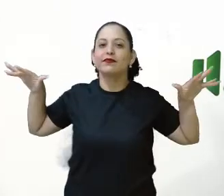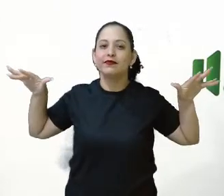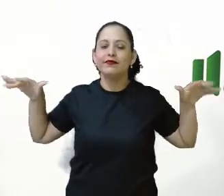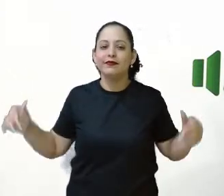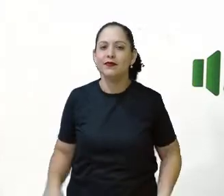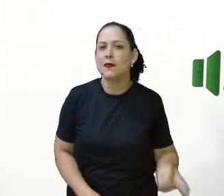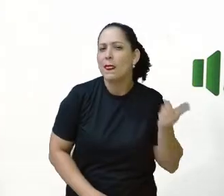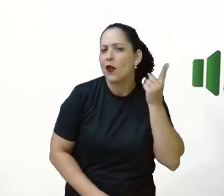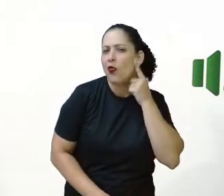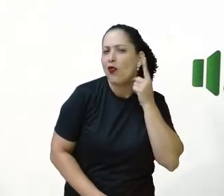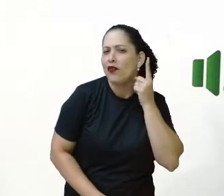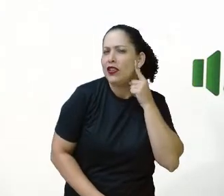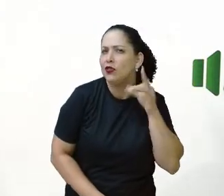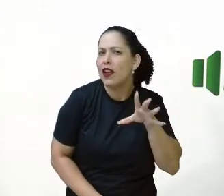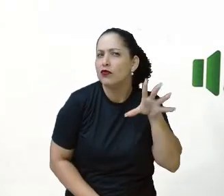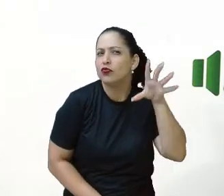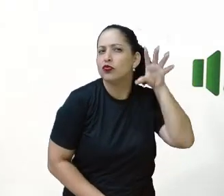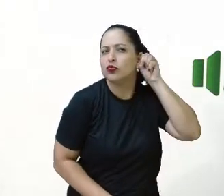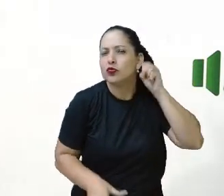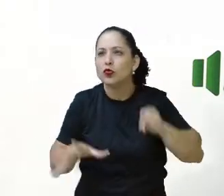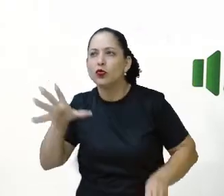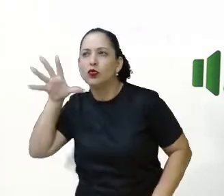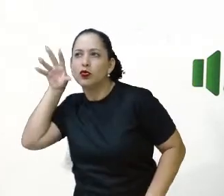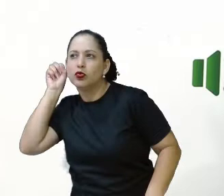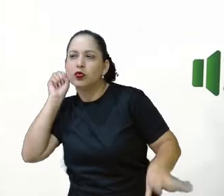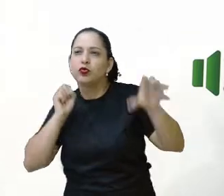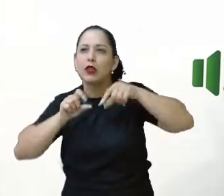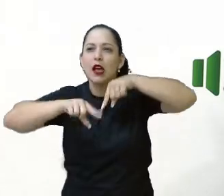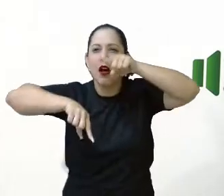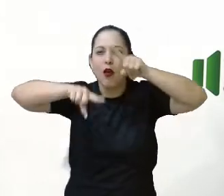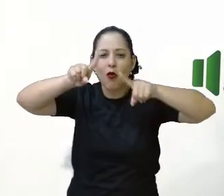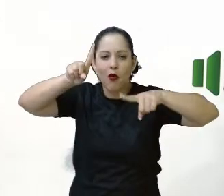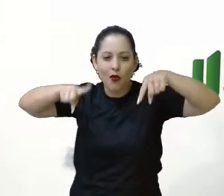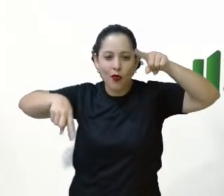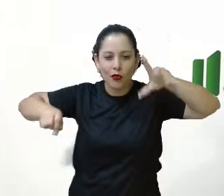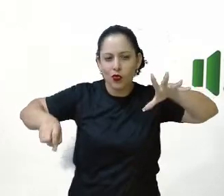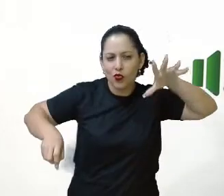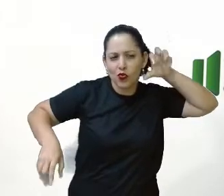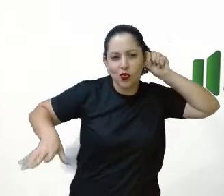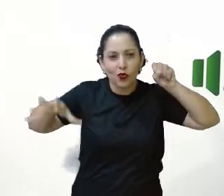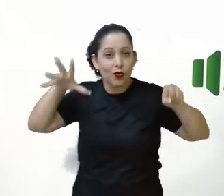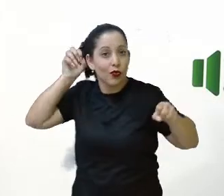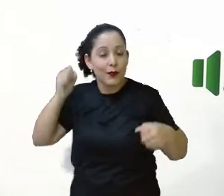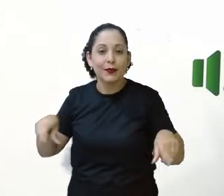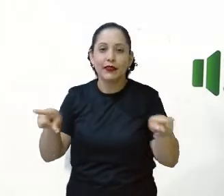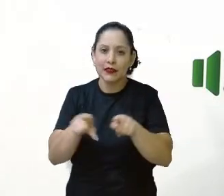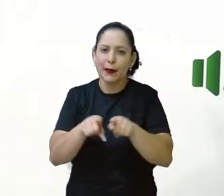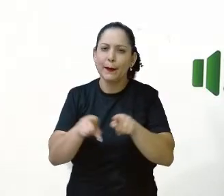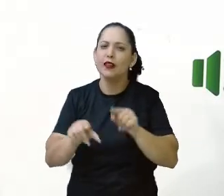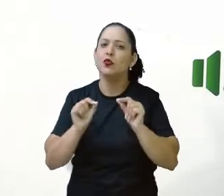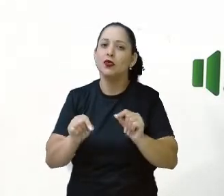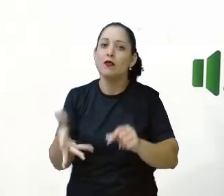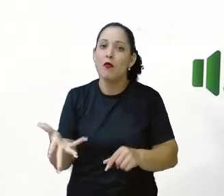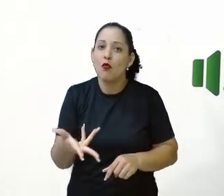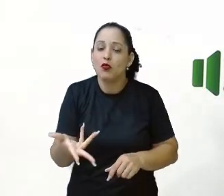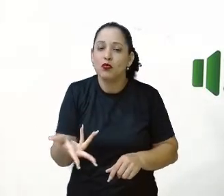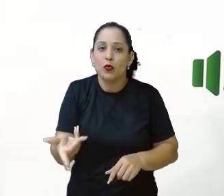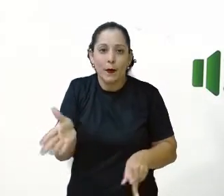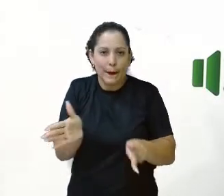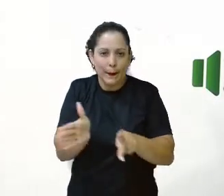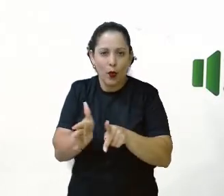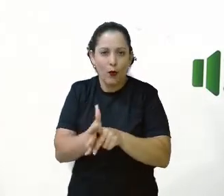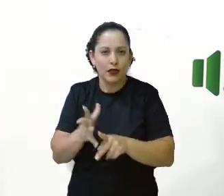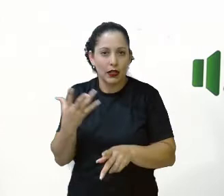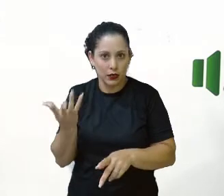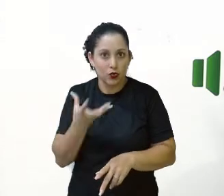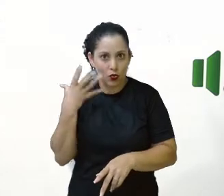nosso ouvido vai captando esses sons. A gente viu também sobre as fontes sonoras, né? A gente viu que as fontes sonoras elas são